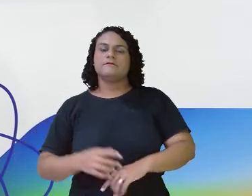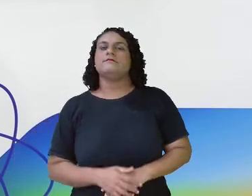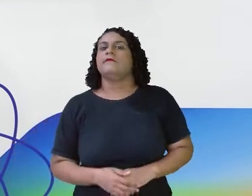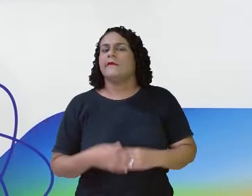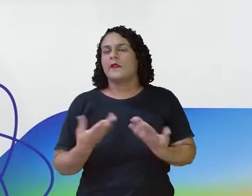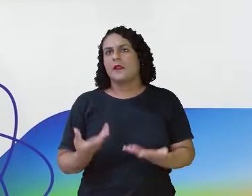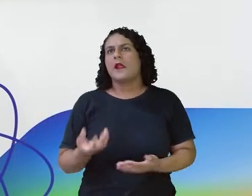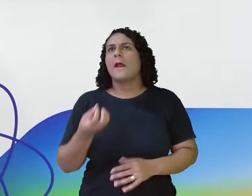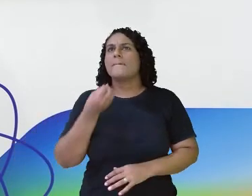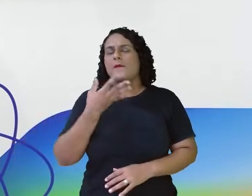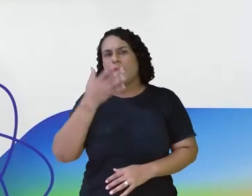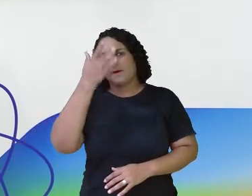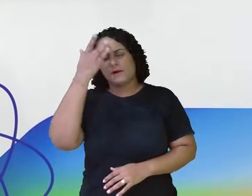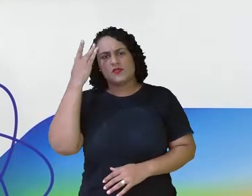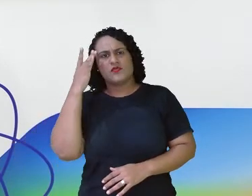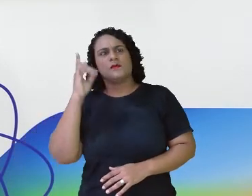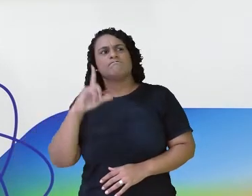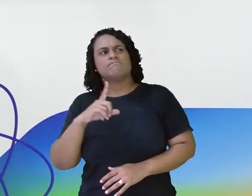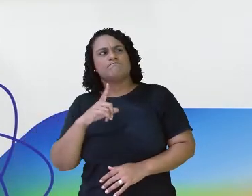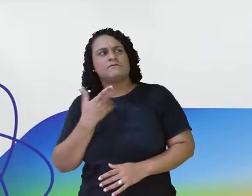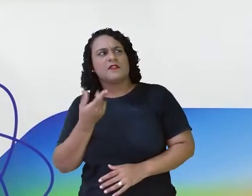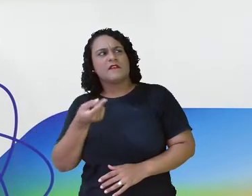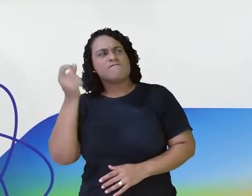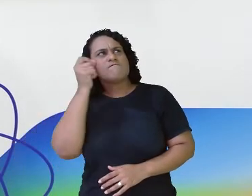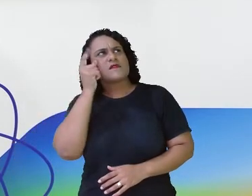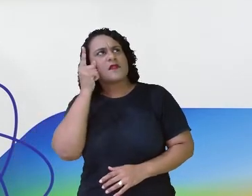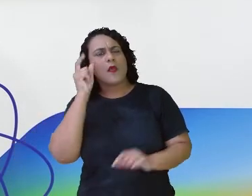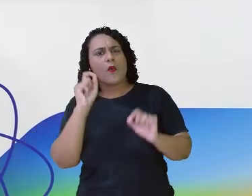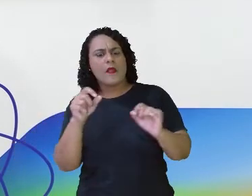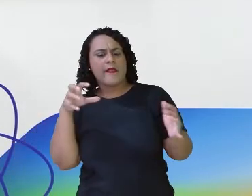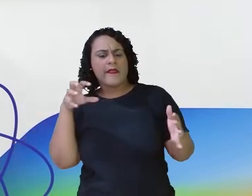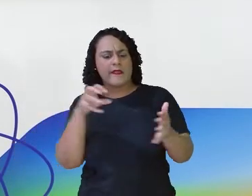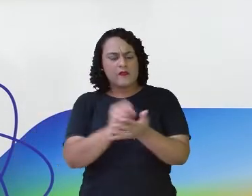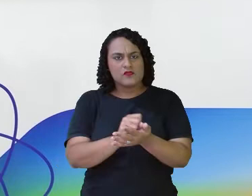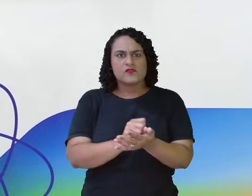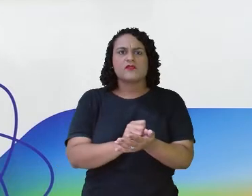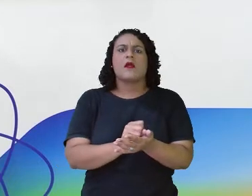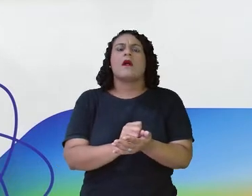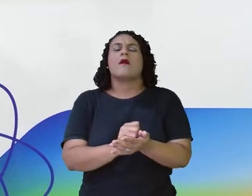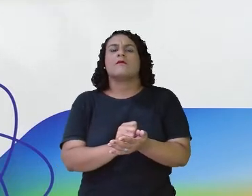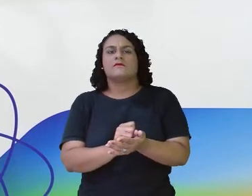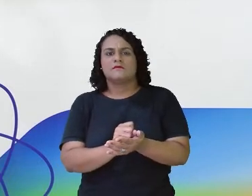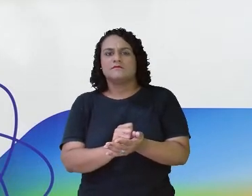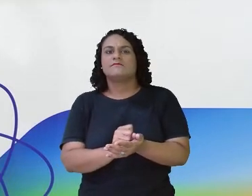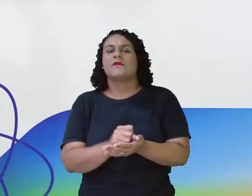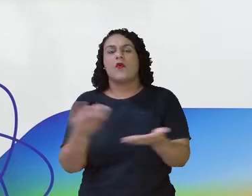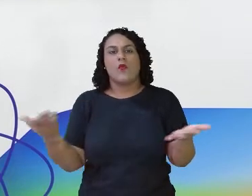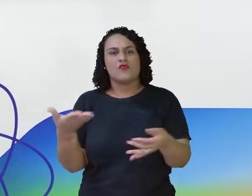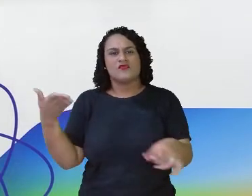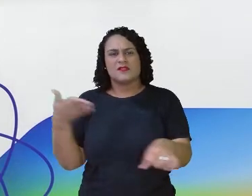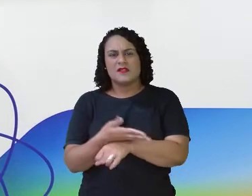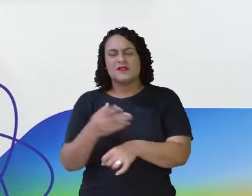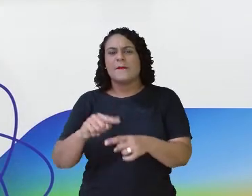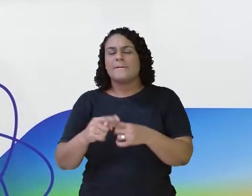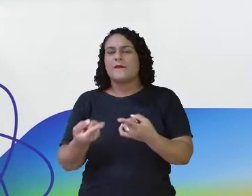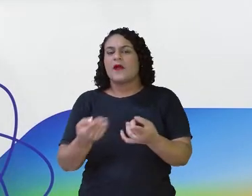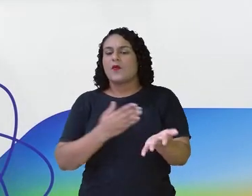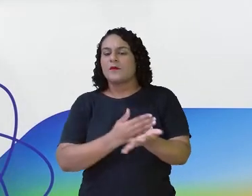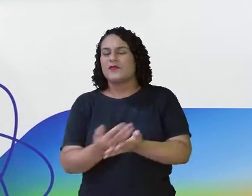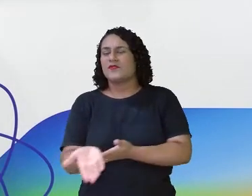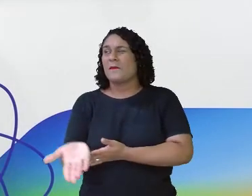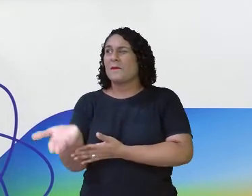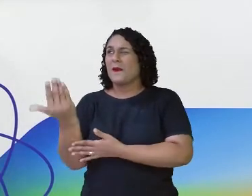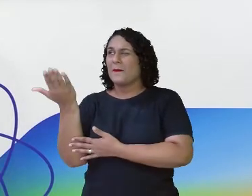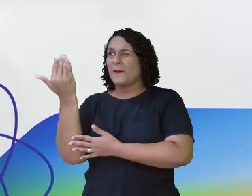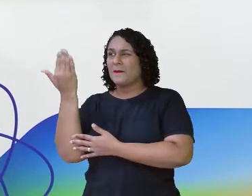a preocupação de registrar. Então, muita coisa a gente tem acesso hoje, mas que começou bem lá atrás, né, na